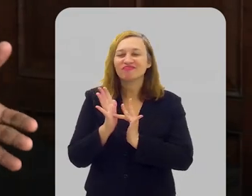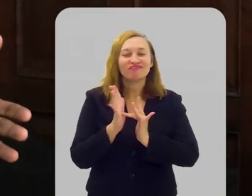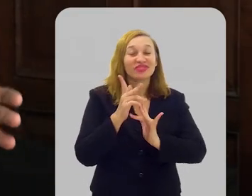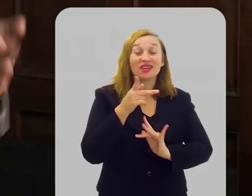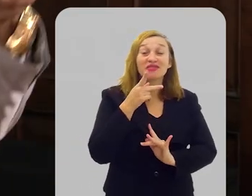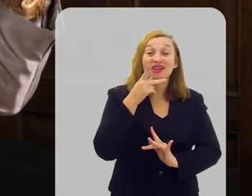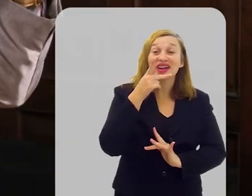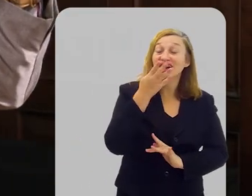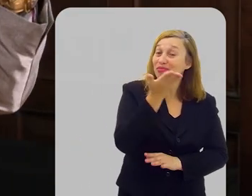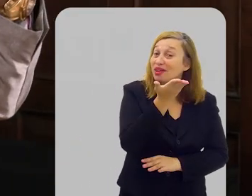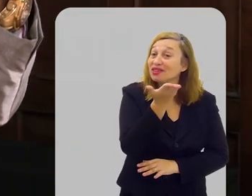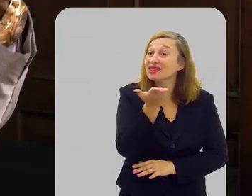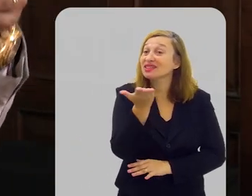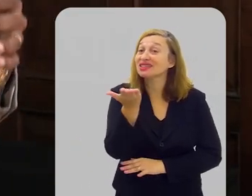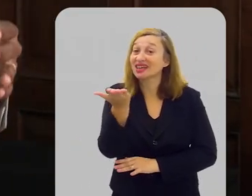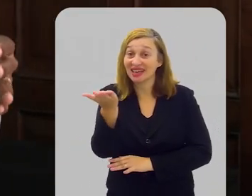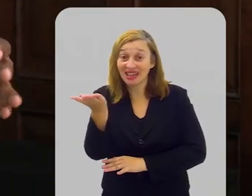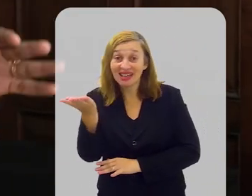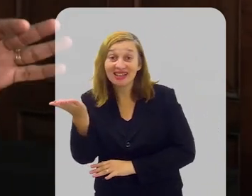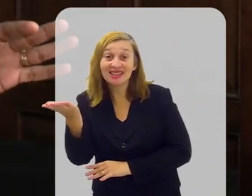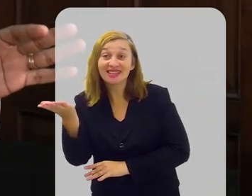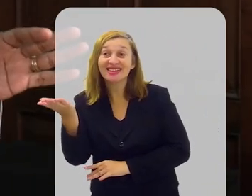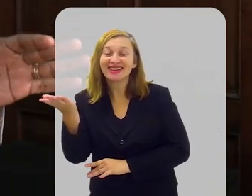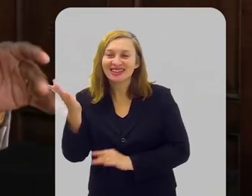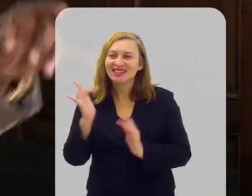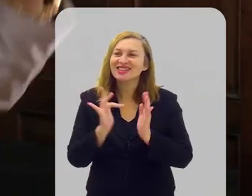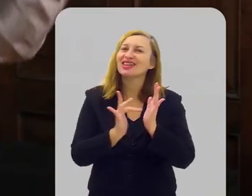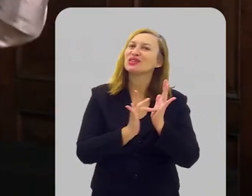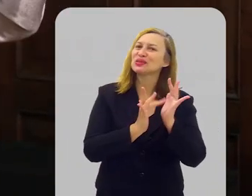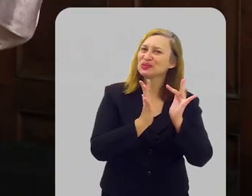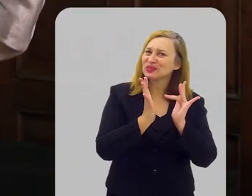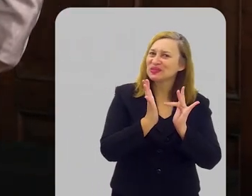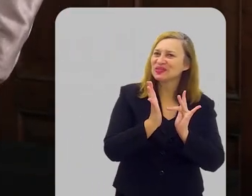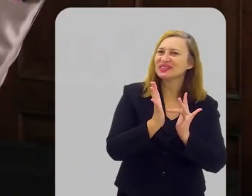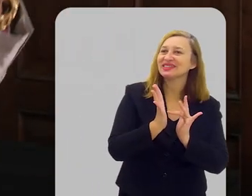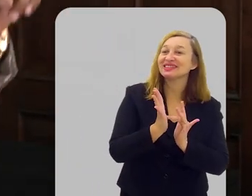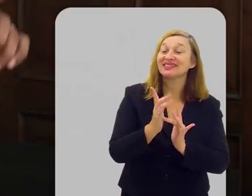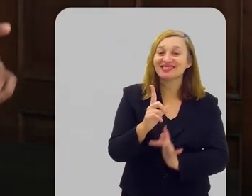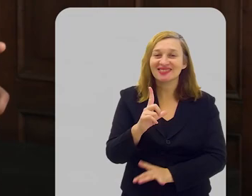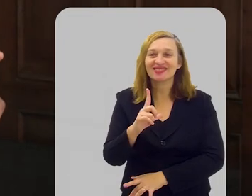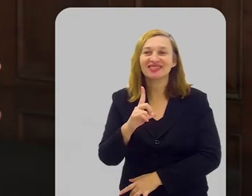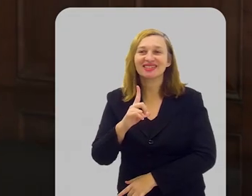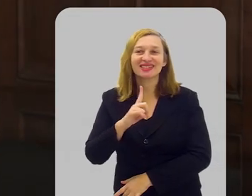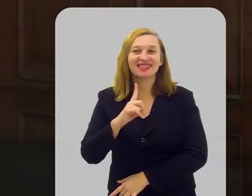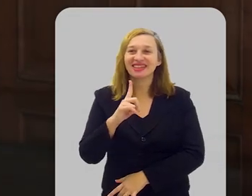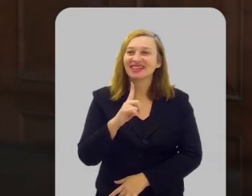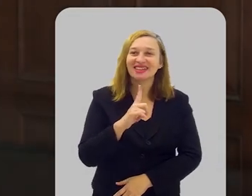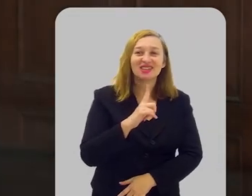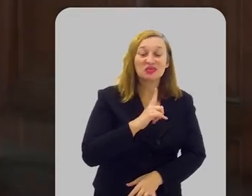Jesus e te dizer que Ele tem